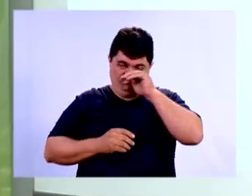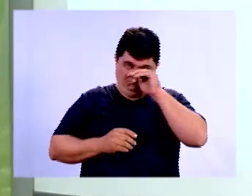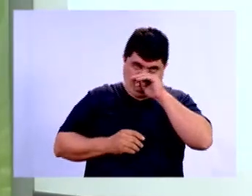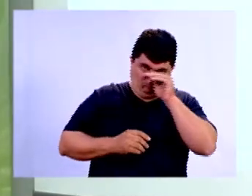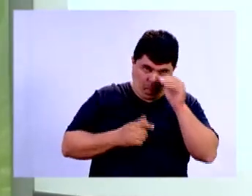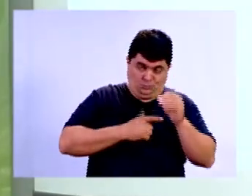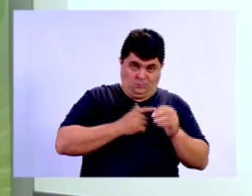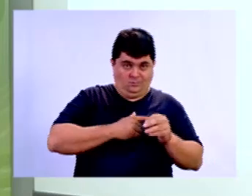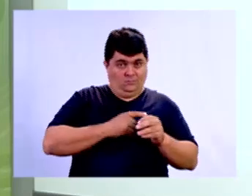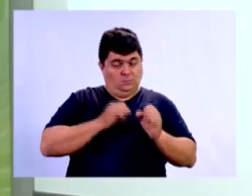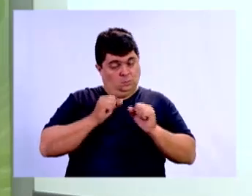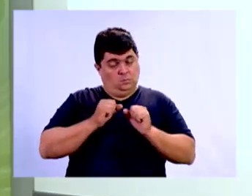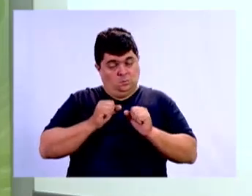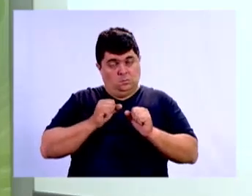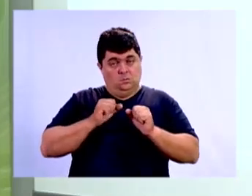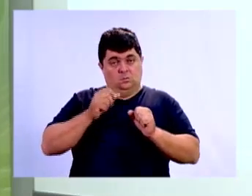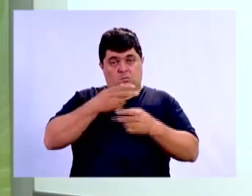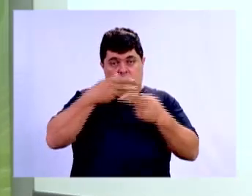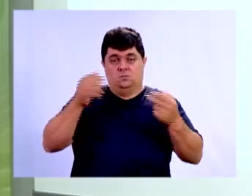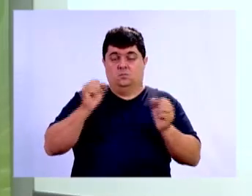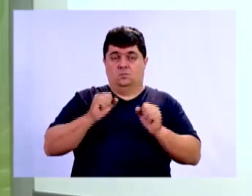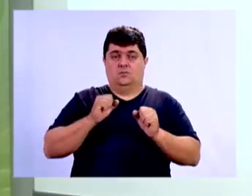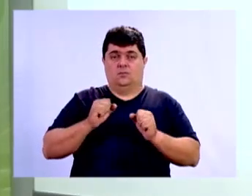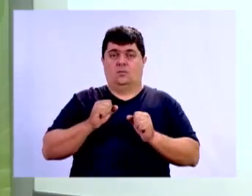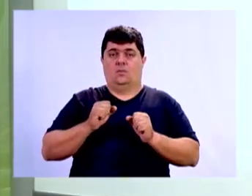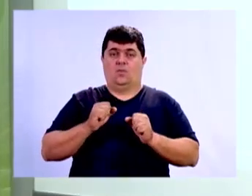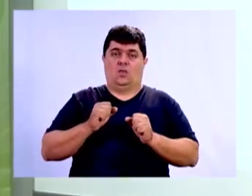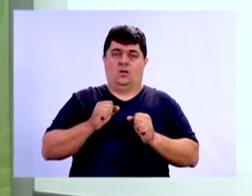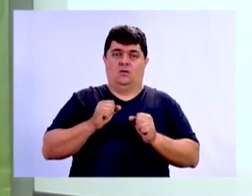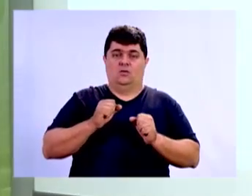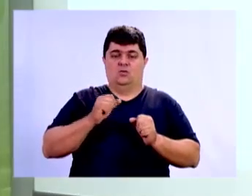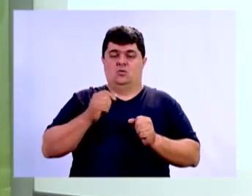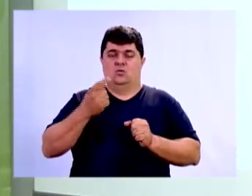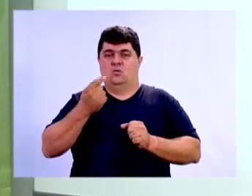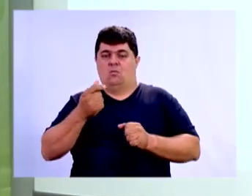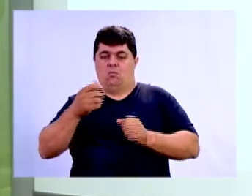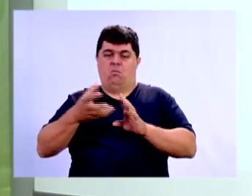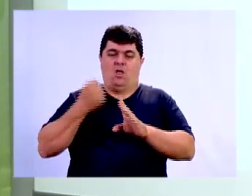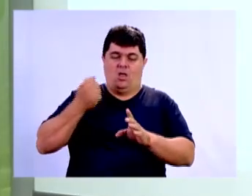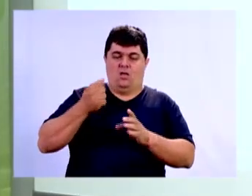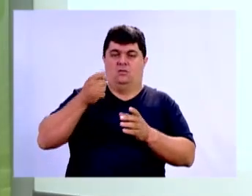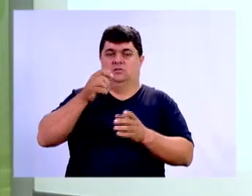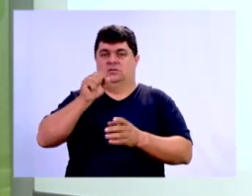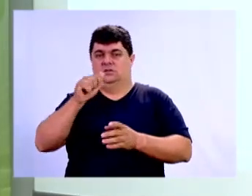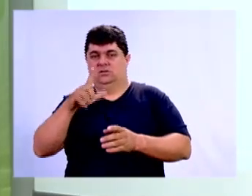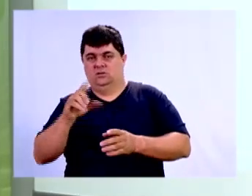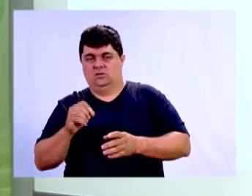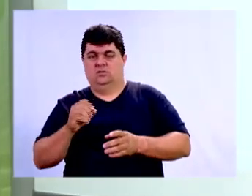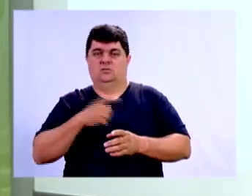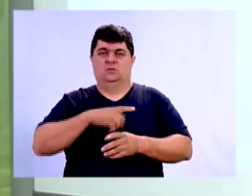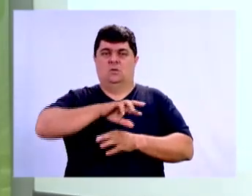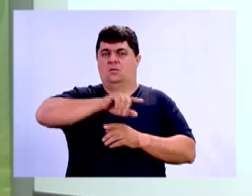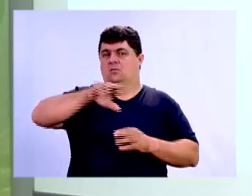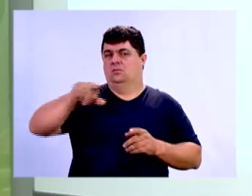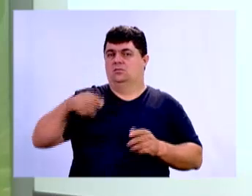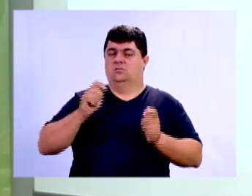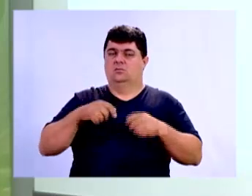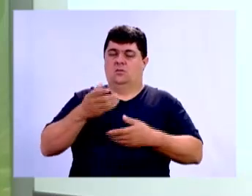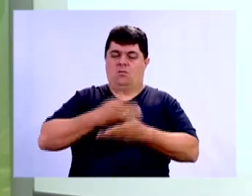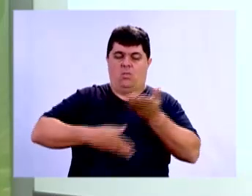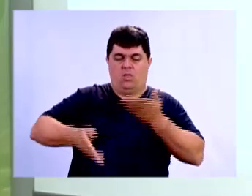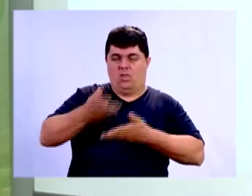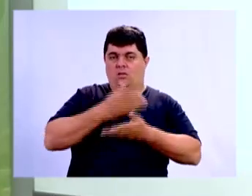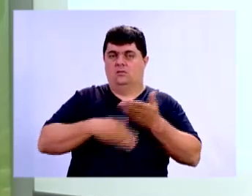verdade, pode ser representado como objeto. Né? Um objeto, uma transação é um objeto também. Imagina essa quantidade, esse fluxo de objetos que tem